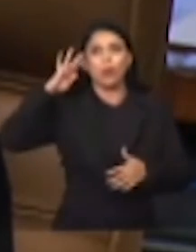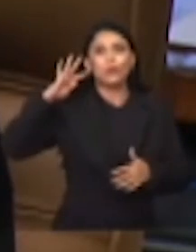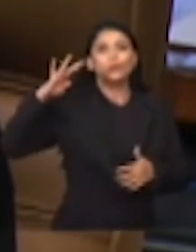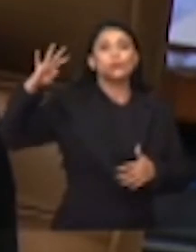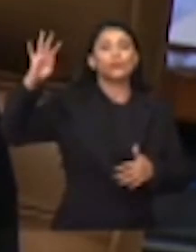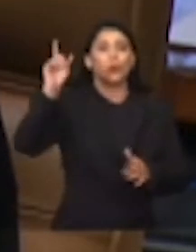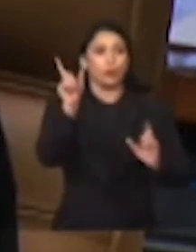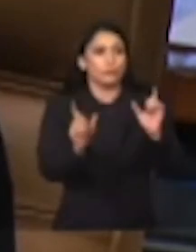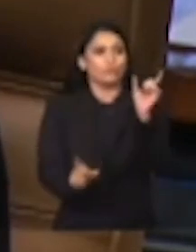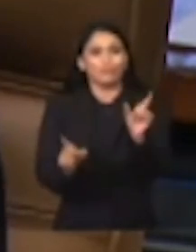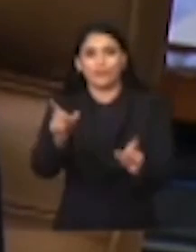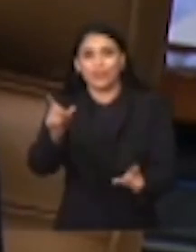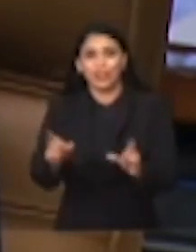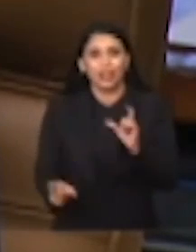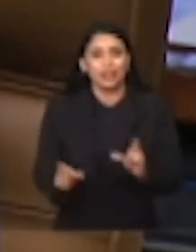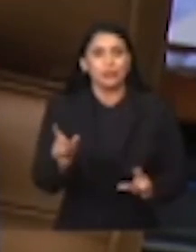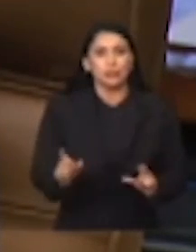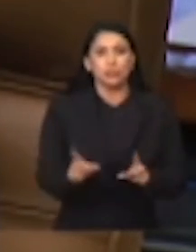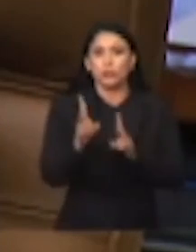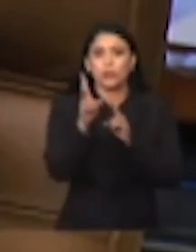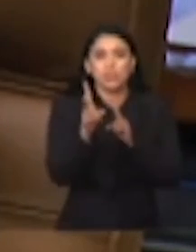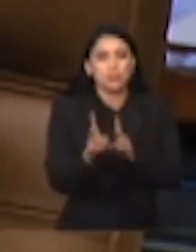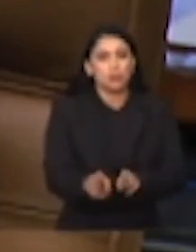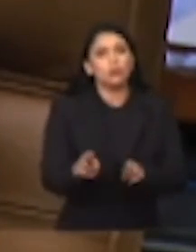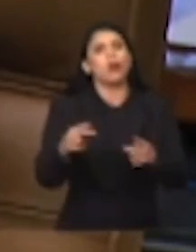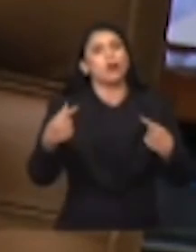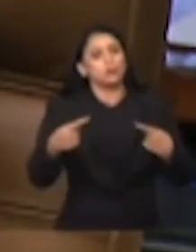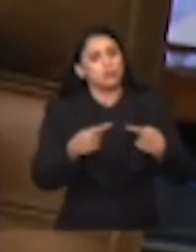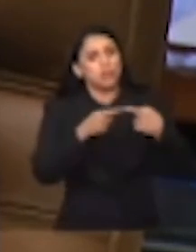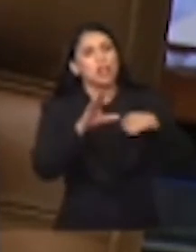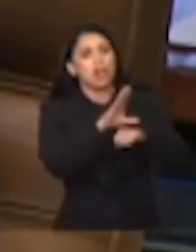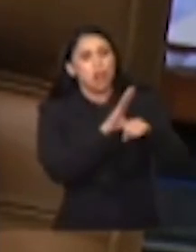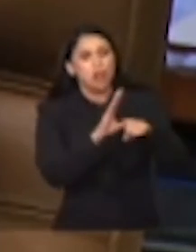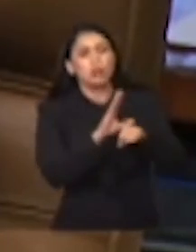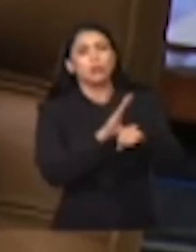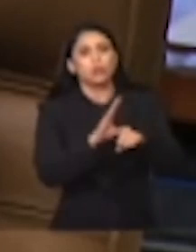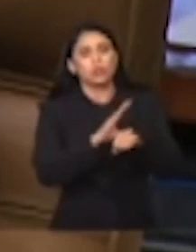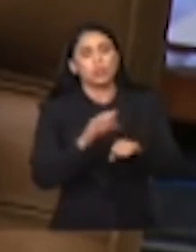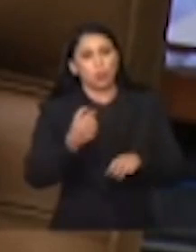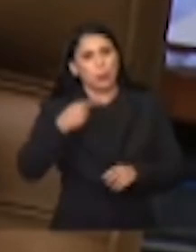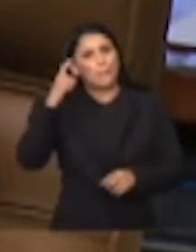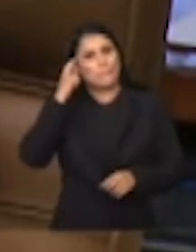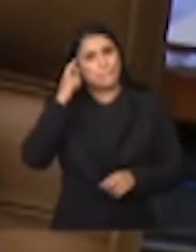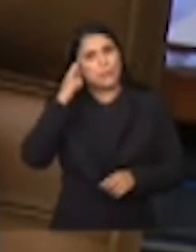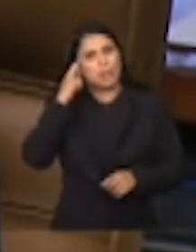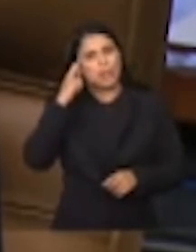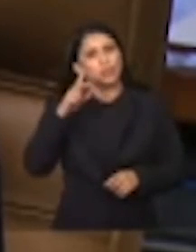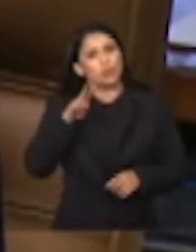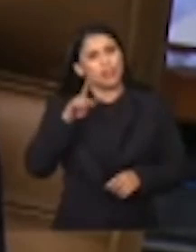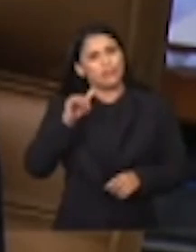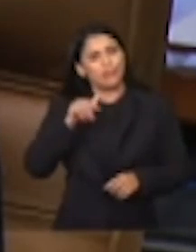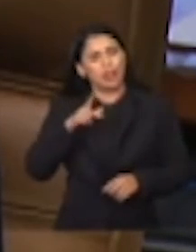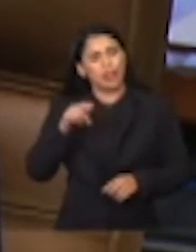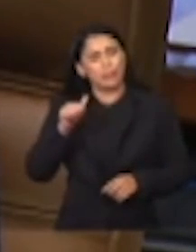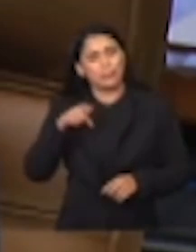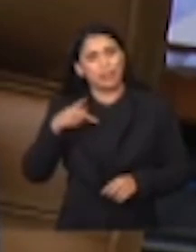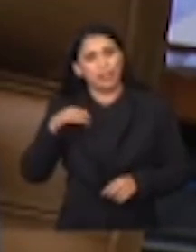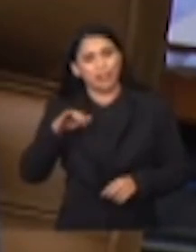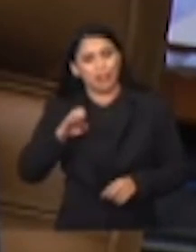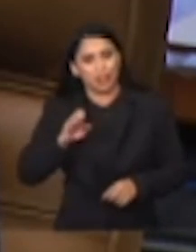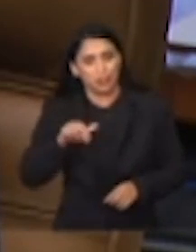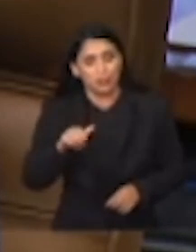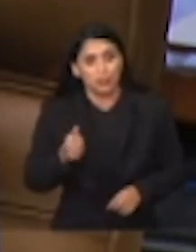dos homens tal como foi desenhada na Constituição Brasileira e eu acho que continua valendo a pena portanto